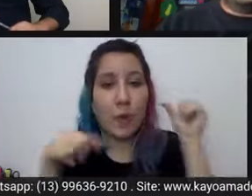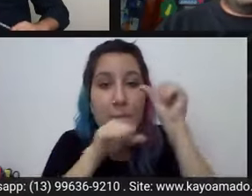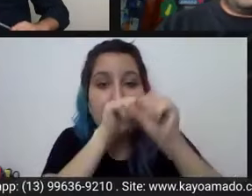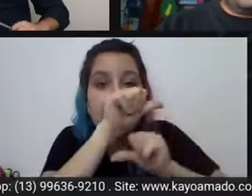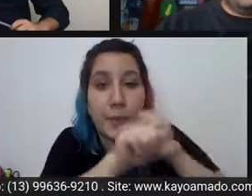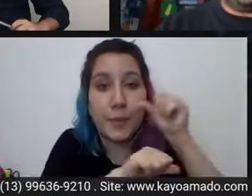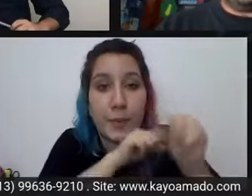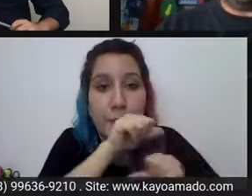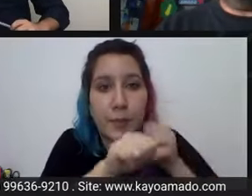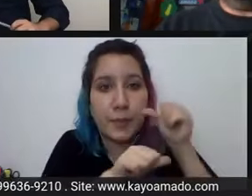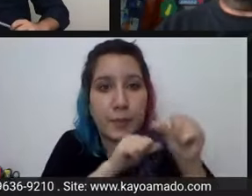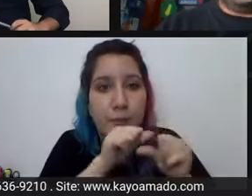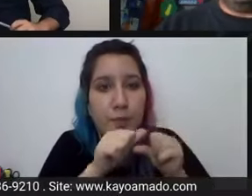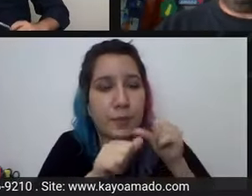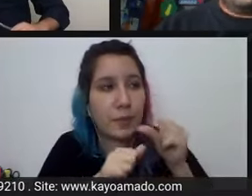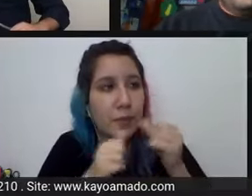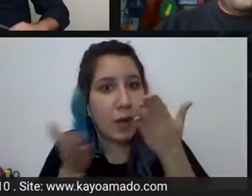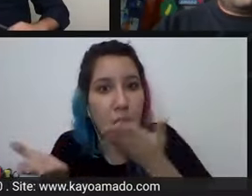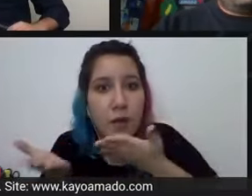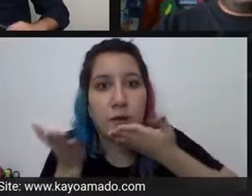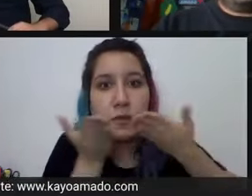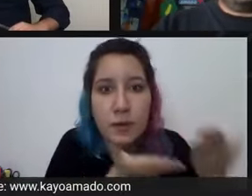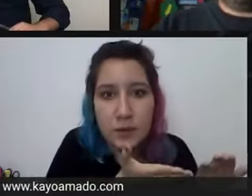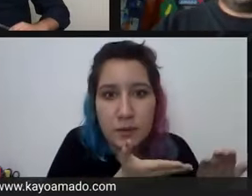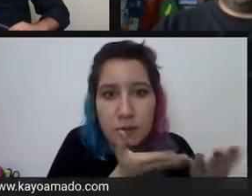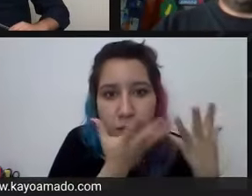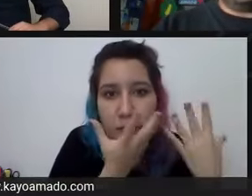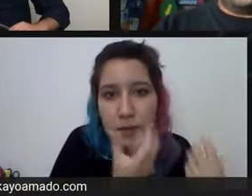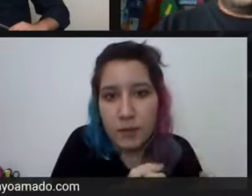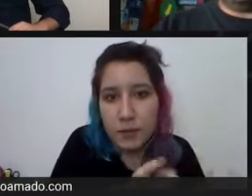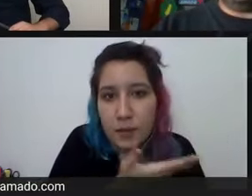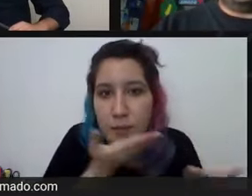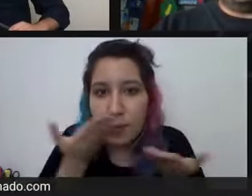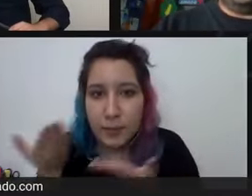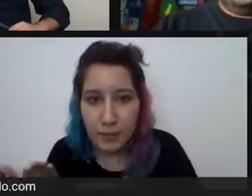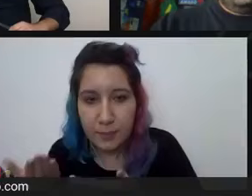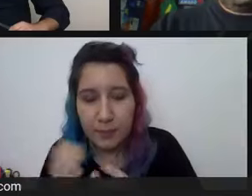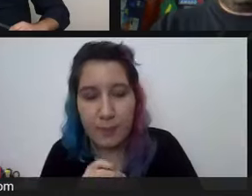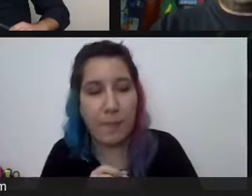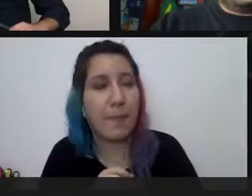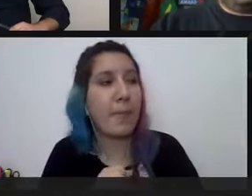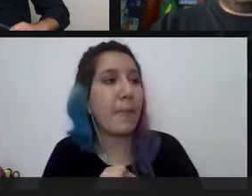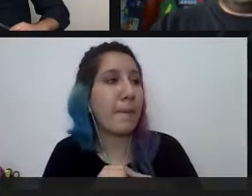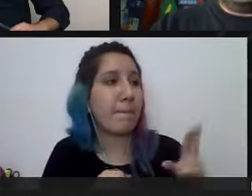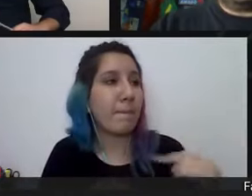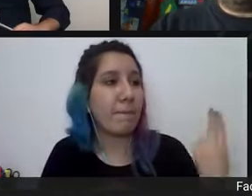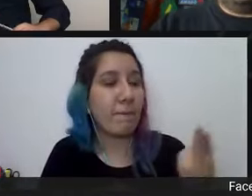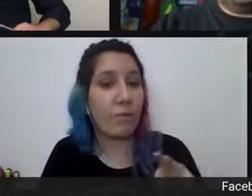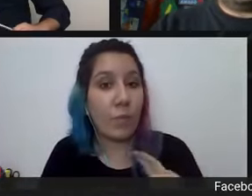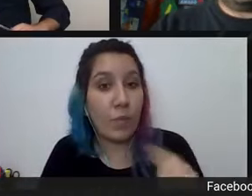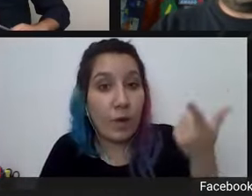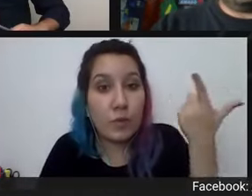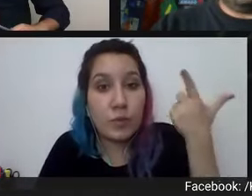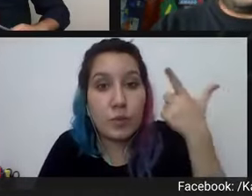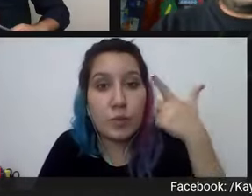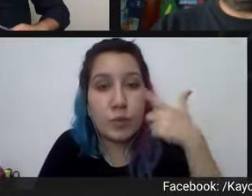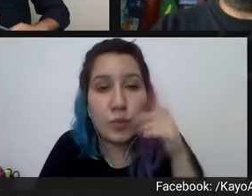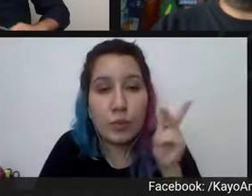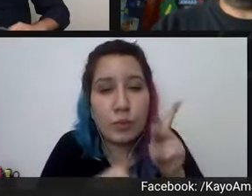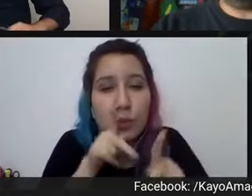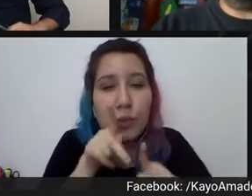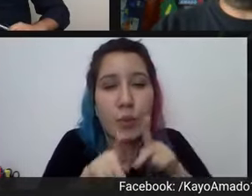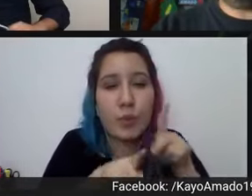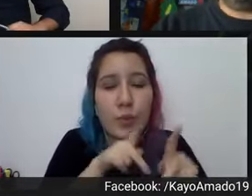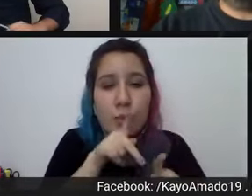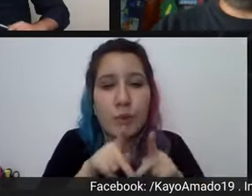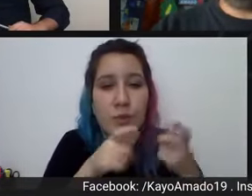visita e quem é visitado. Através do turismo comunitário, a gente consegue fazer que as populações locais